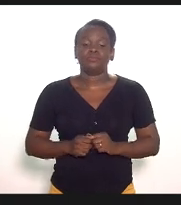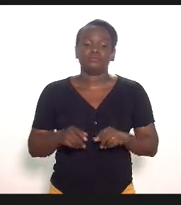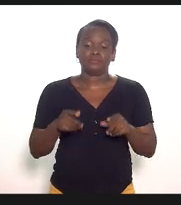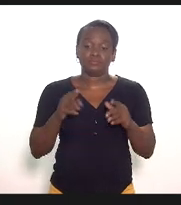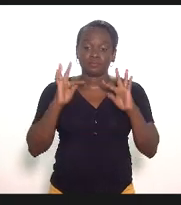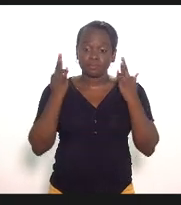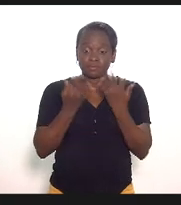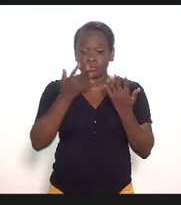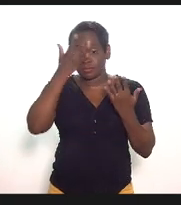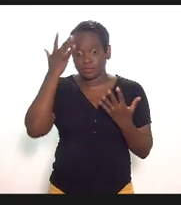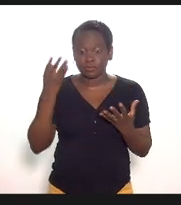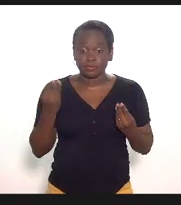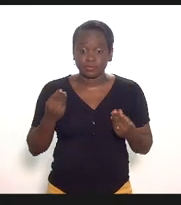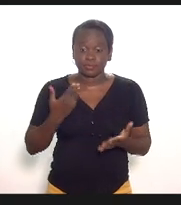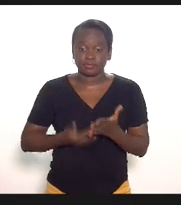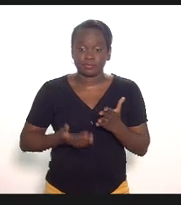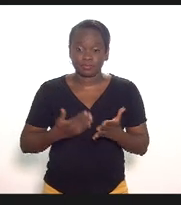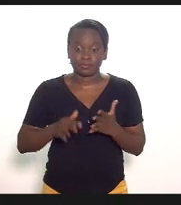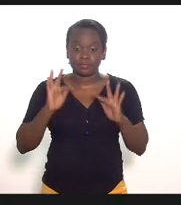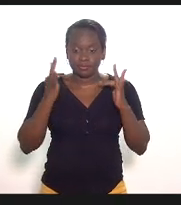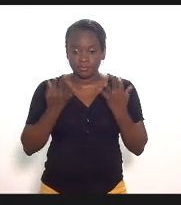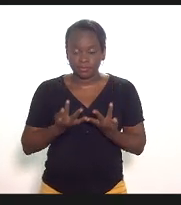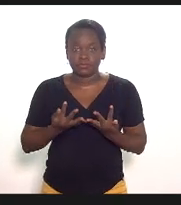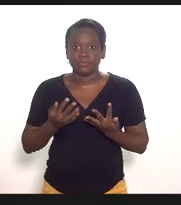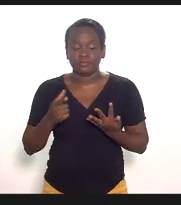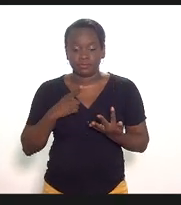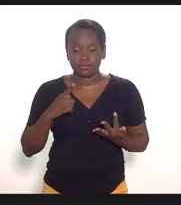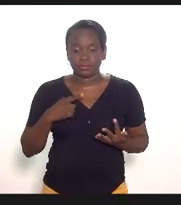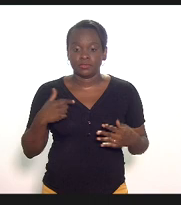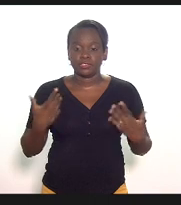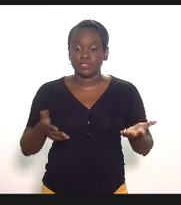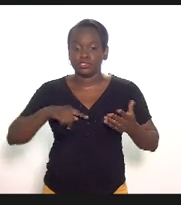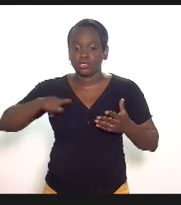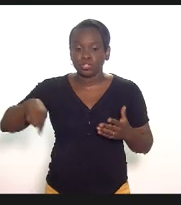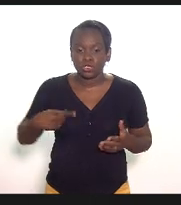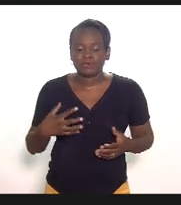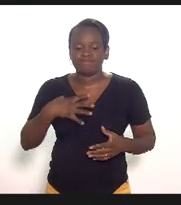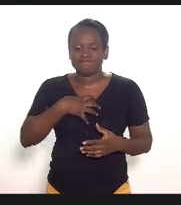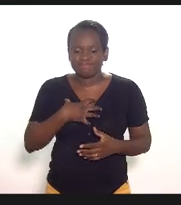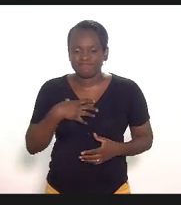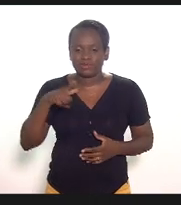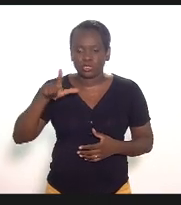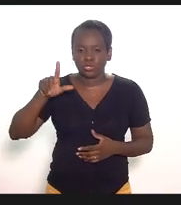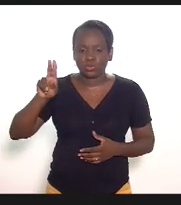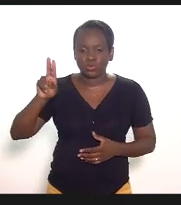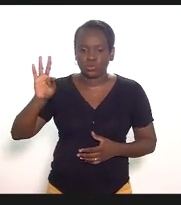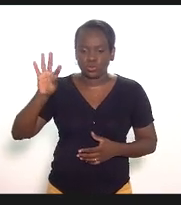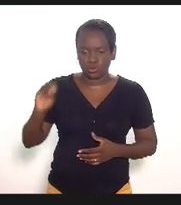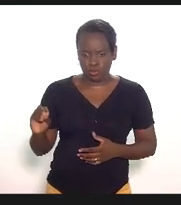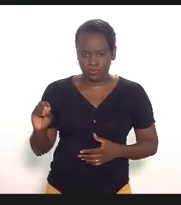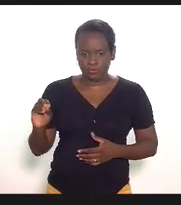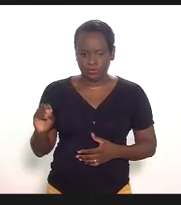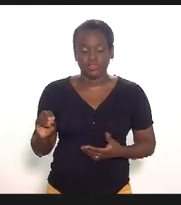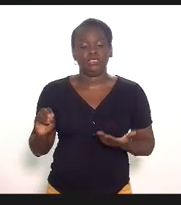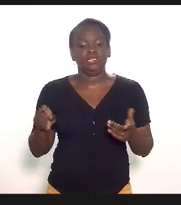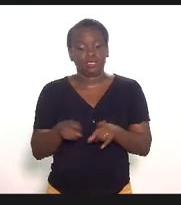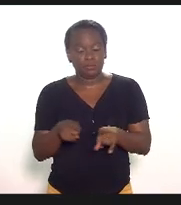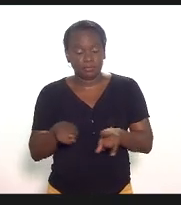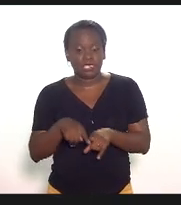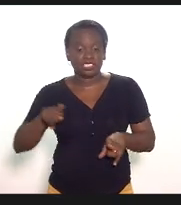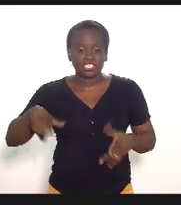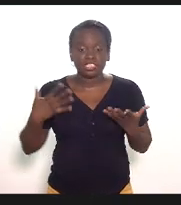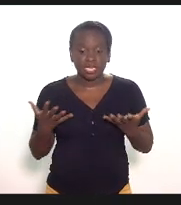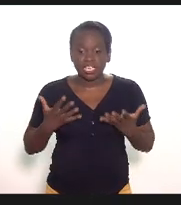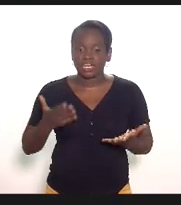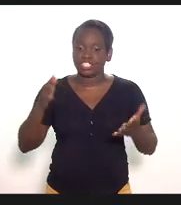Muitos familiares que perderam seus entes queridos. Então, nós estamos de luto nessa data. Mas também queremos